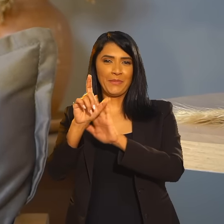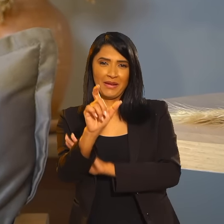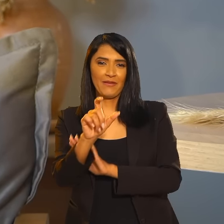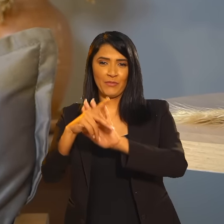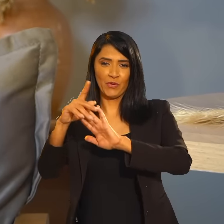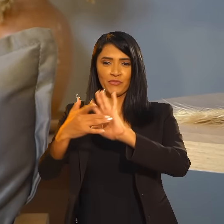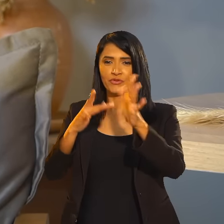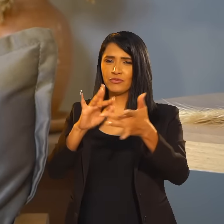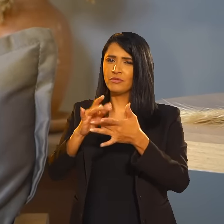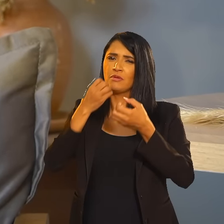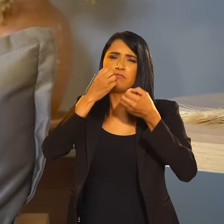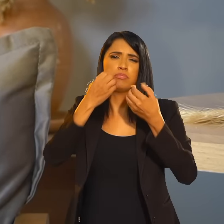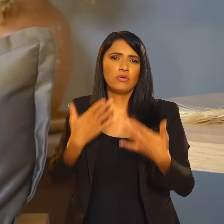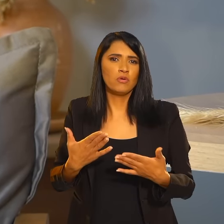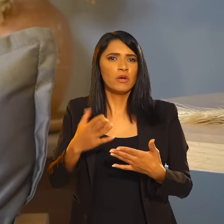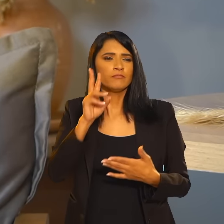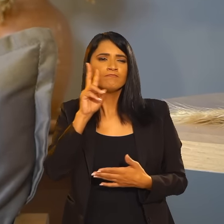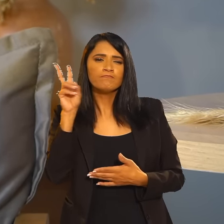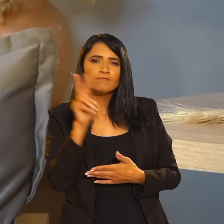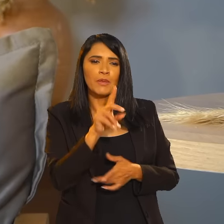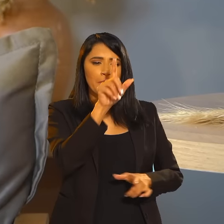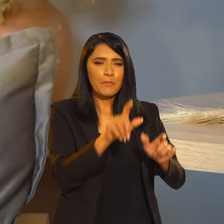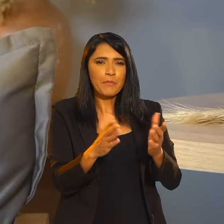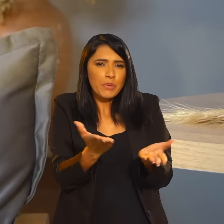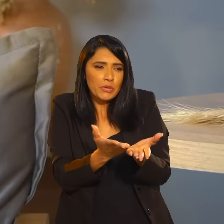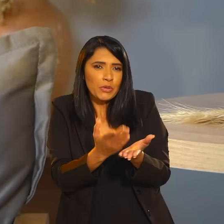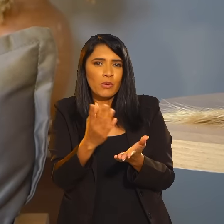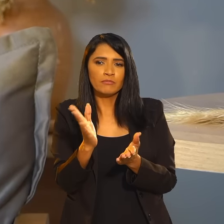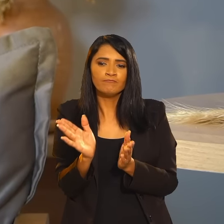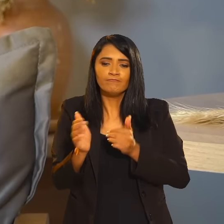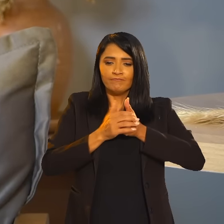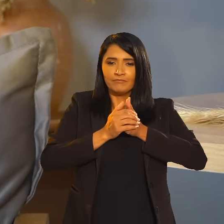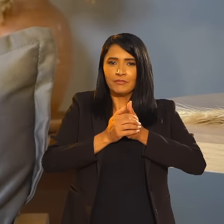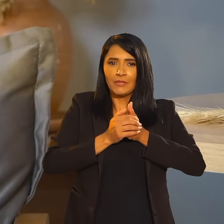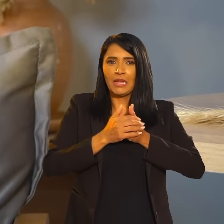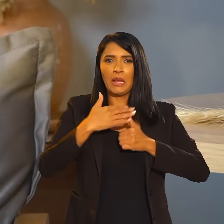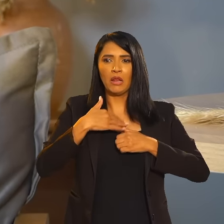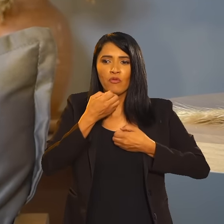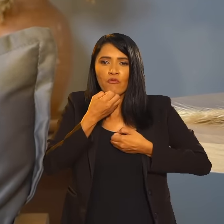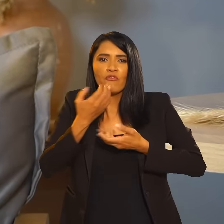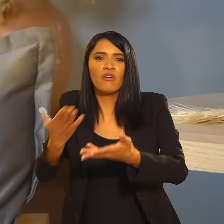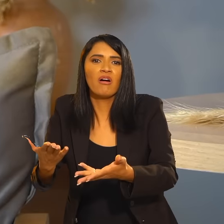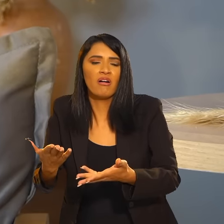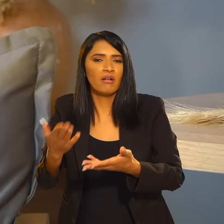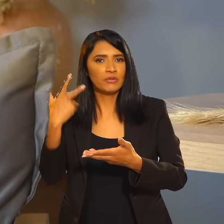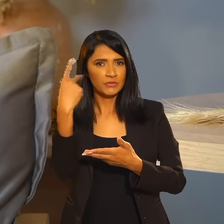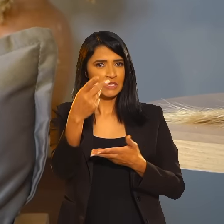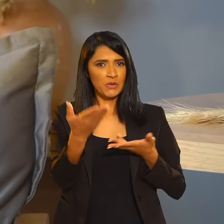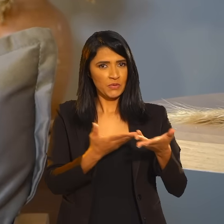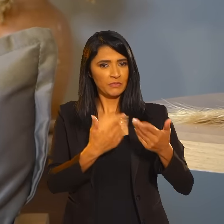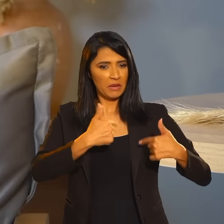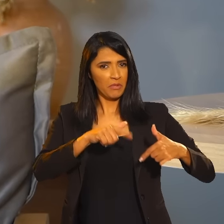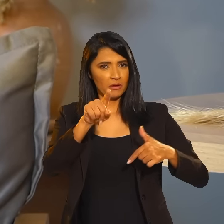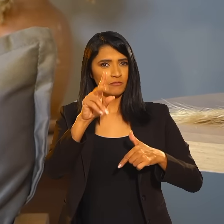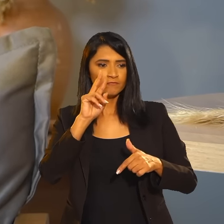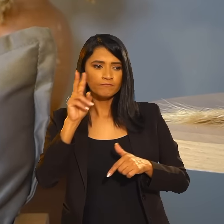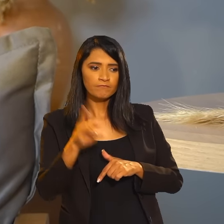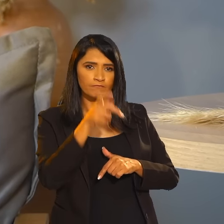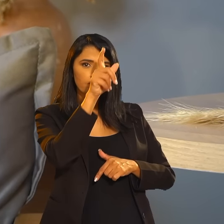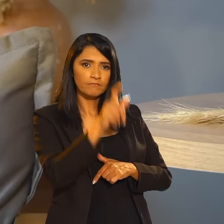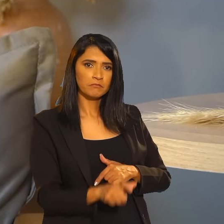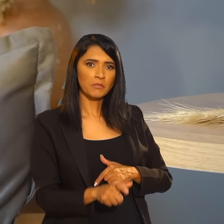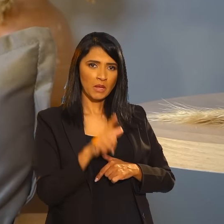tão boa e a gente vê tantos cristãos guardando isso para eles, né? Não tem... Você no seu serviço, você é